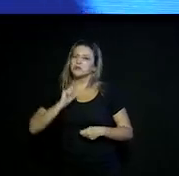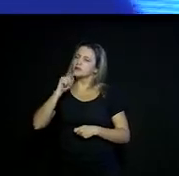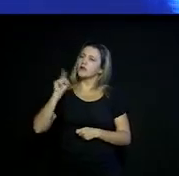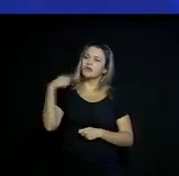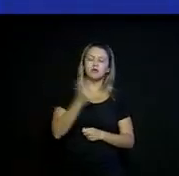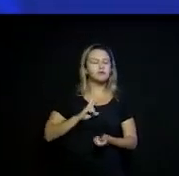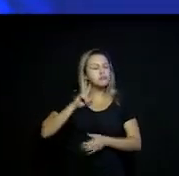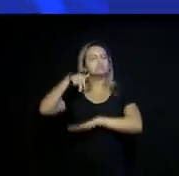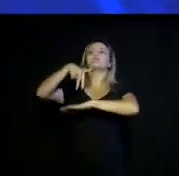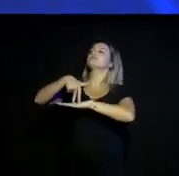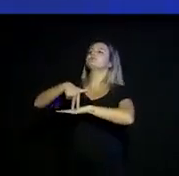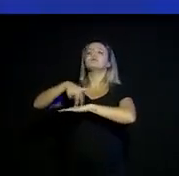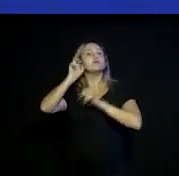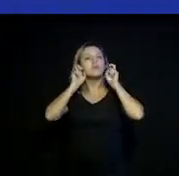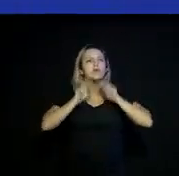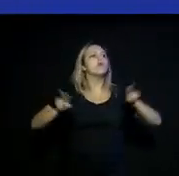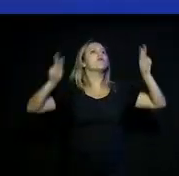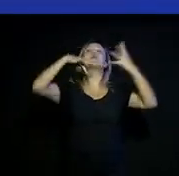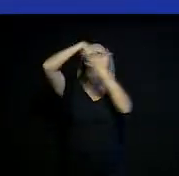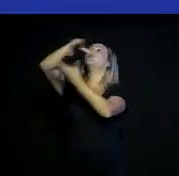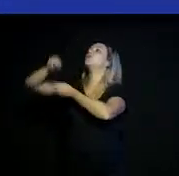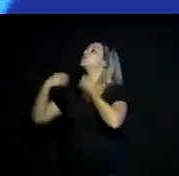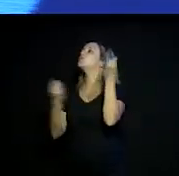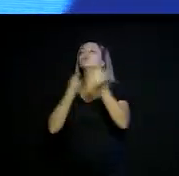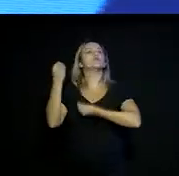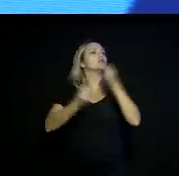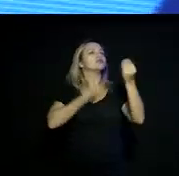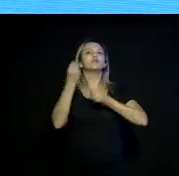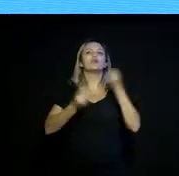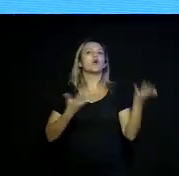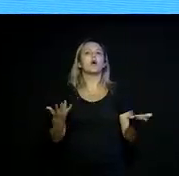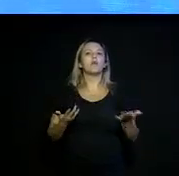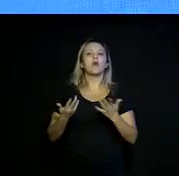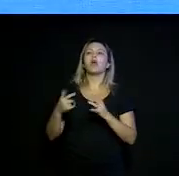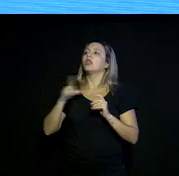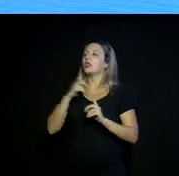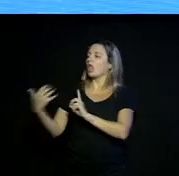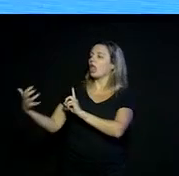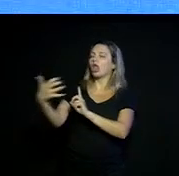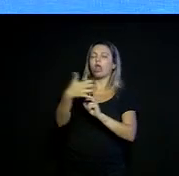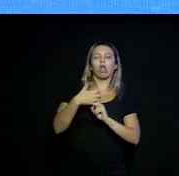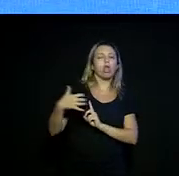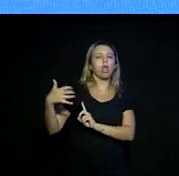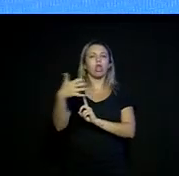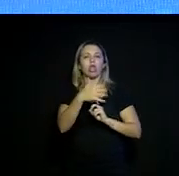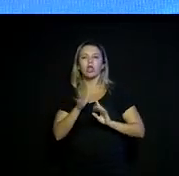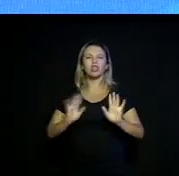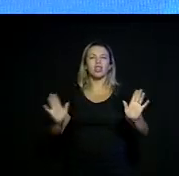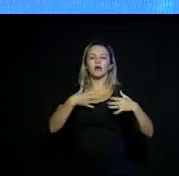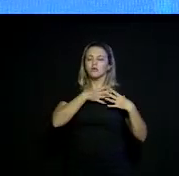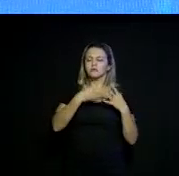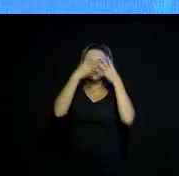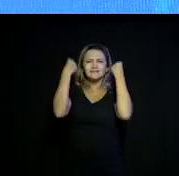janela e ver como o mundo é, independente da moldura da moda. Não ter essa sede, não ter essa